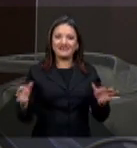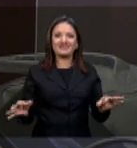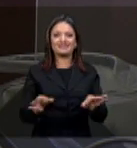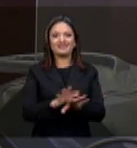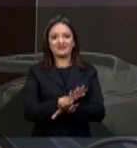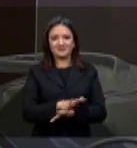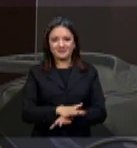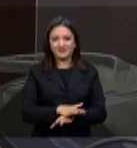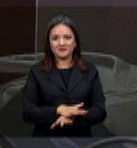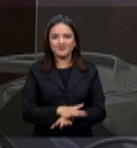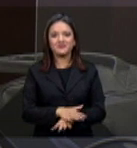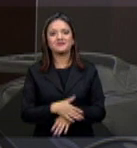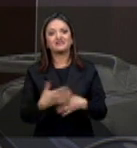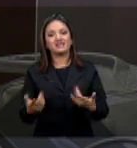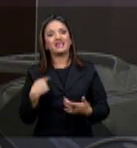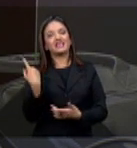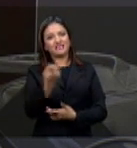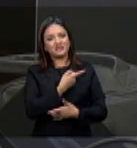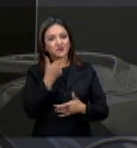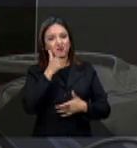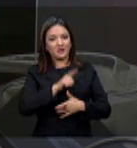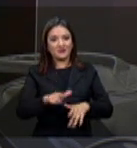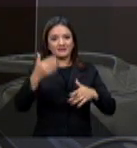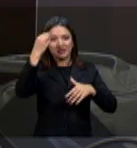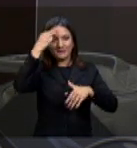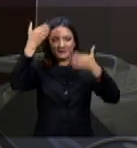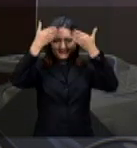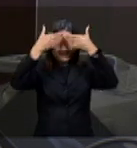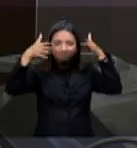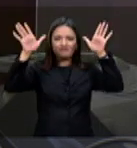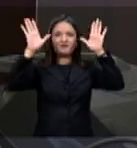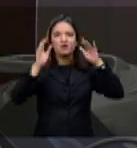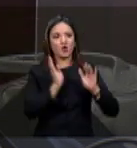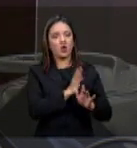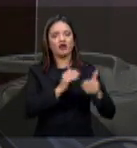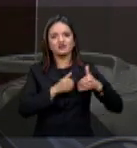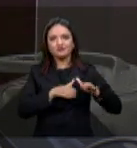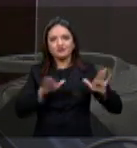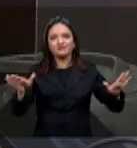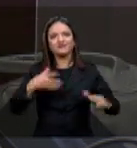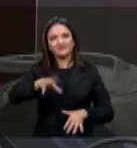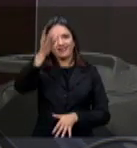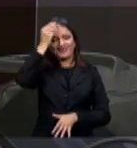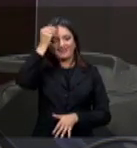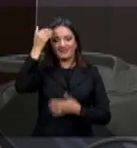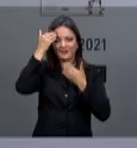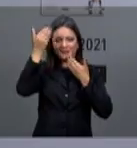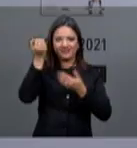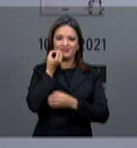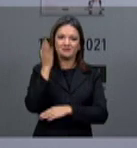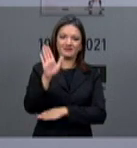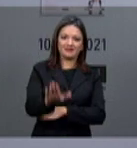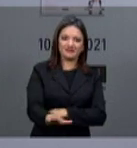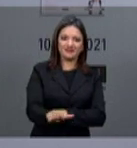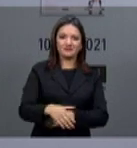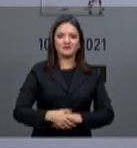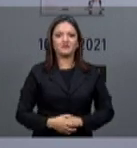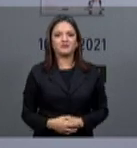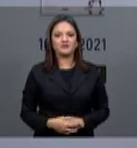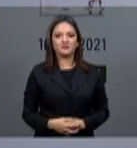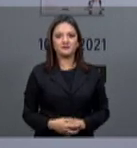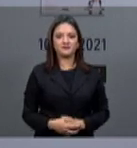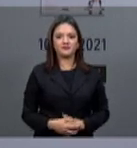Aweri, e que possamos reflorestar mentes e reflorestar corações. Obrigada, boa tarde. Seminário por estas e por outras.